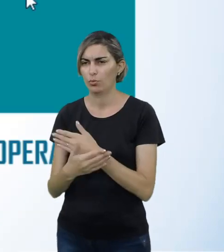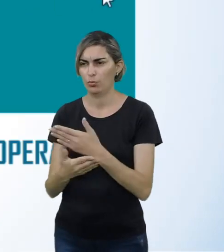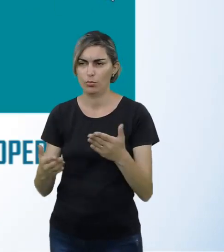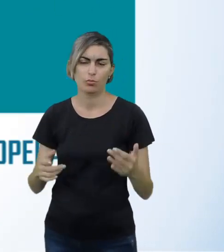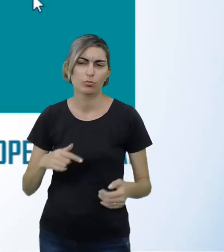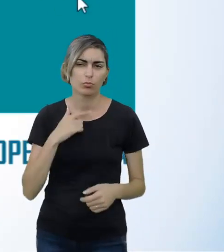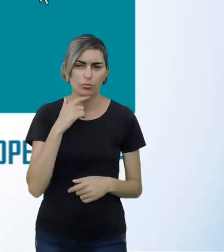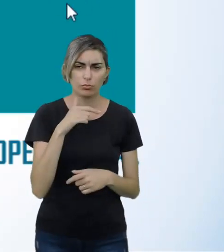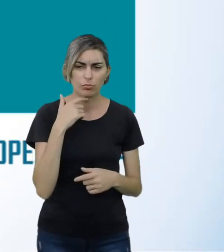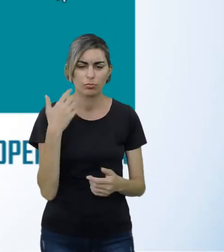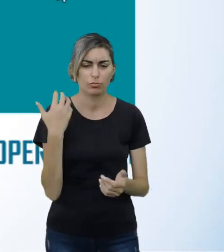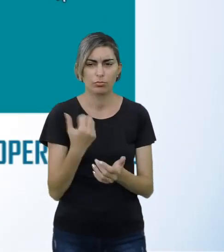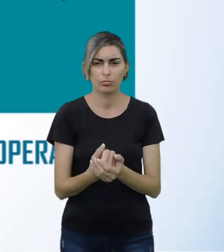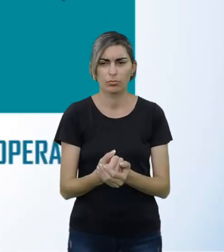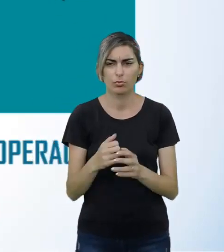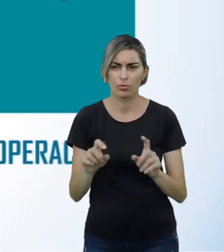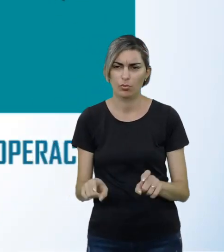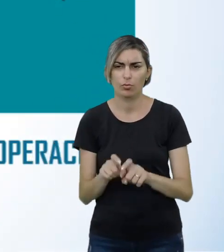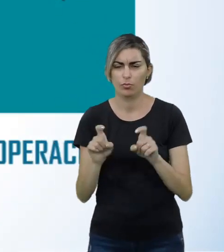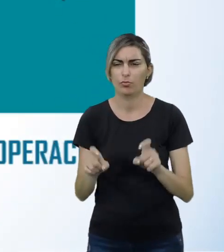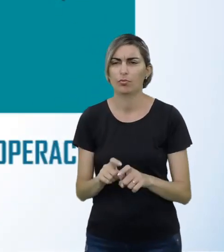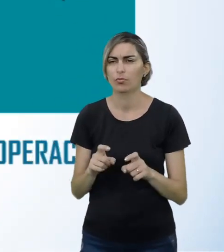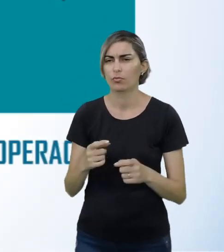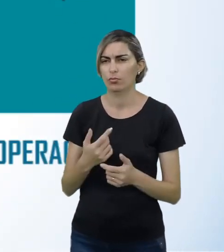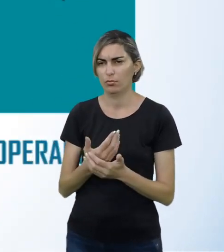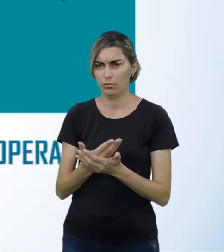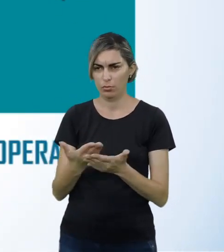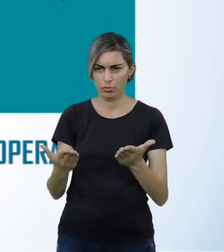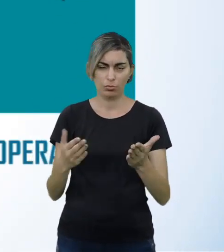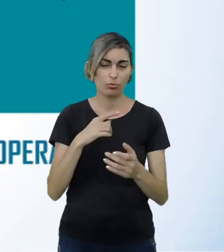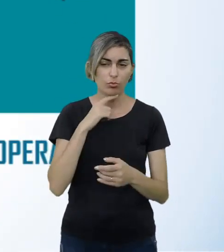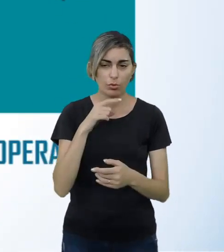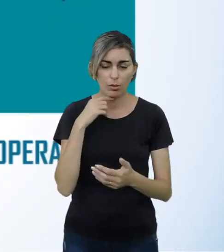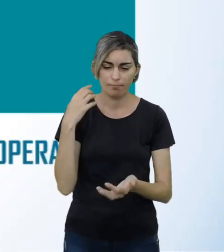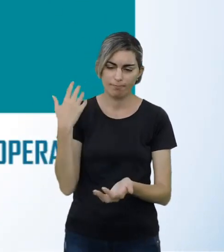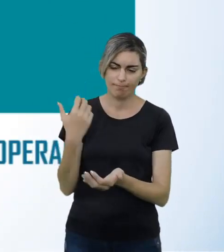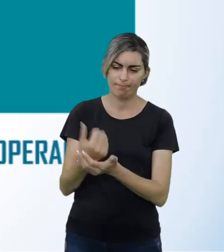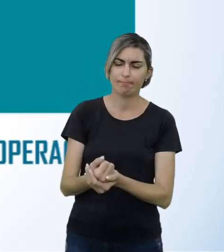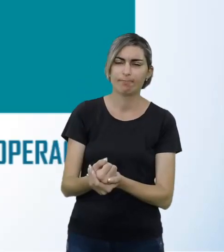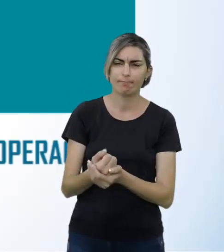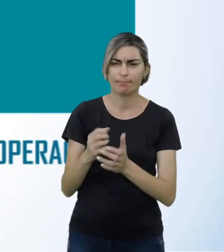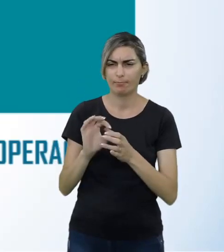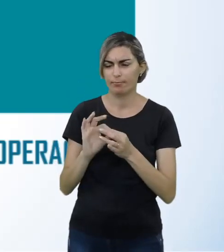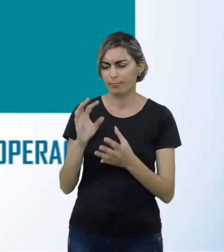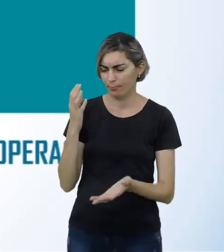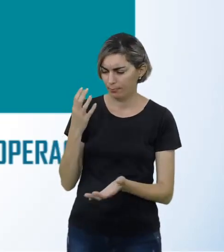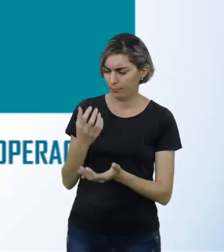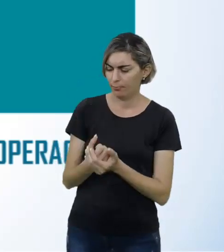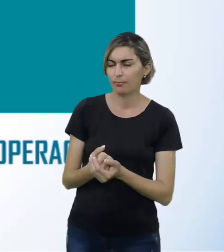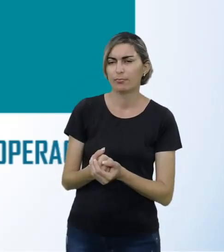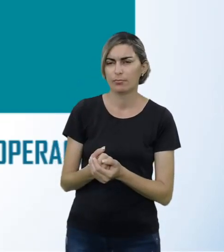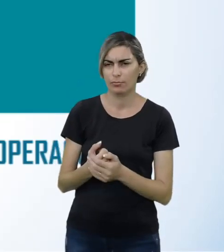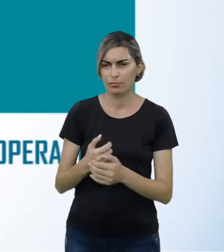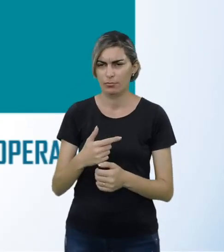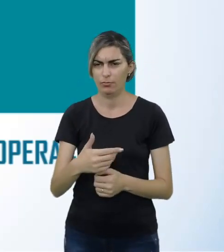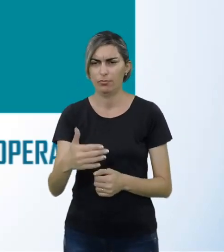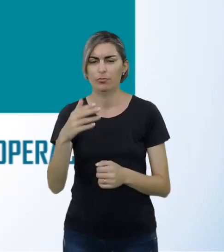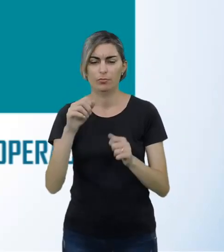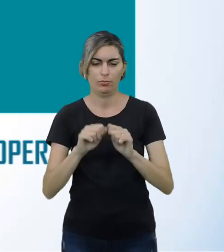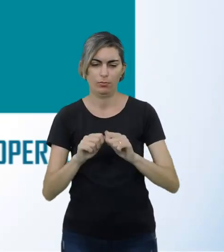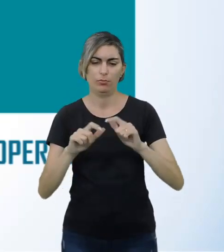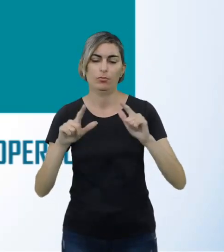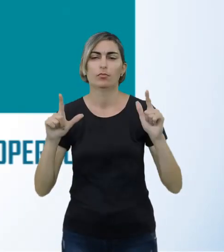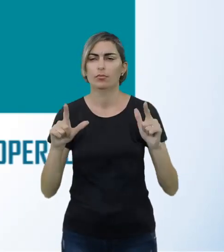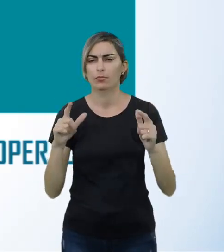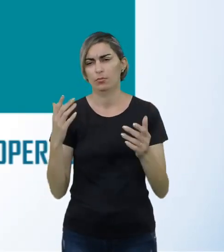a gente não vai instalar no computador. Então, por exemplo, se você tiver um computador que você não quer instalar nele, você simplesmente baixa e abre o executável que está